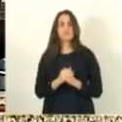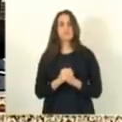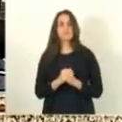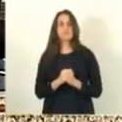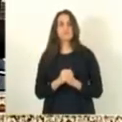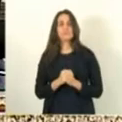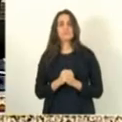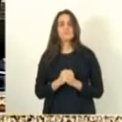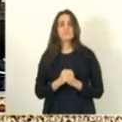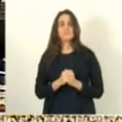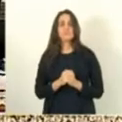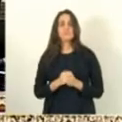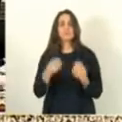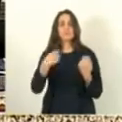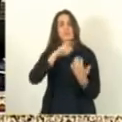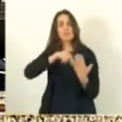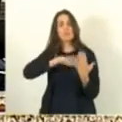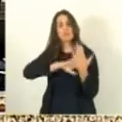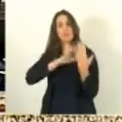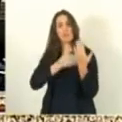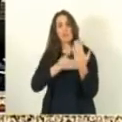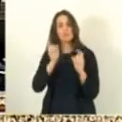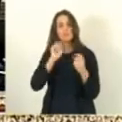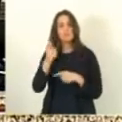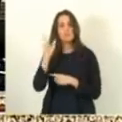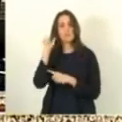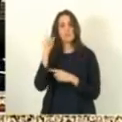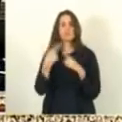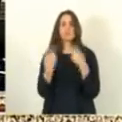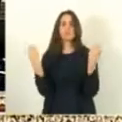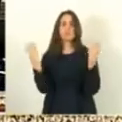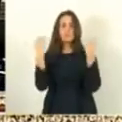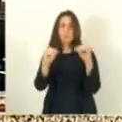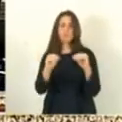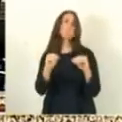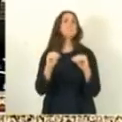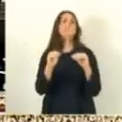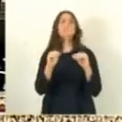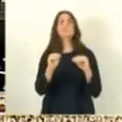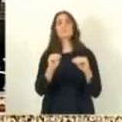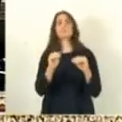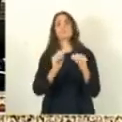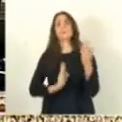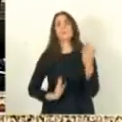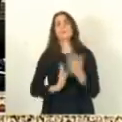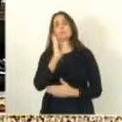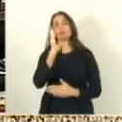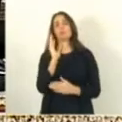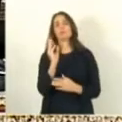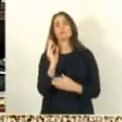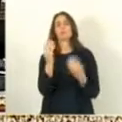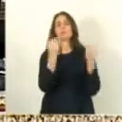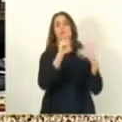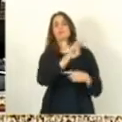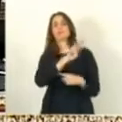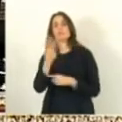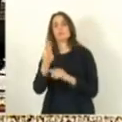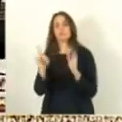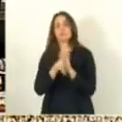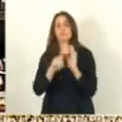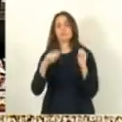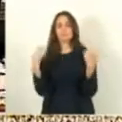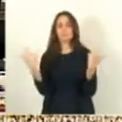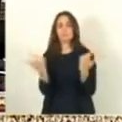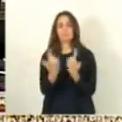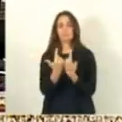Fica dispensada a leitura da ata da sessão anterior, mas antes, porém, declaro a mesma aprovada conforme disponibilizada